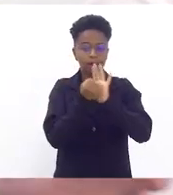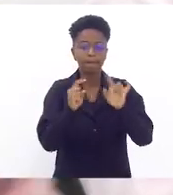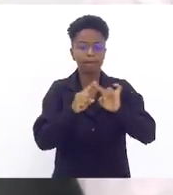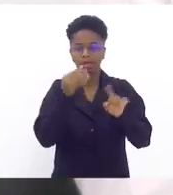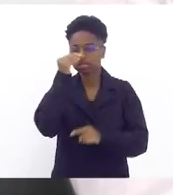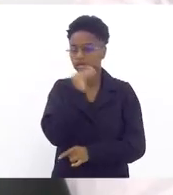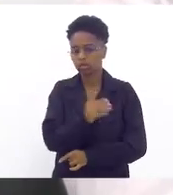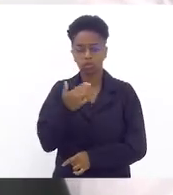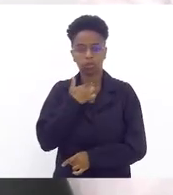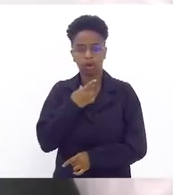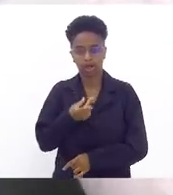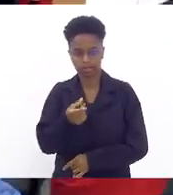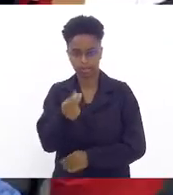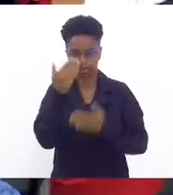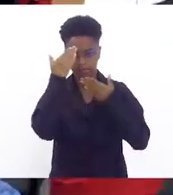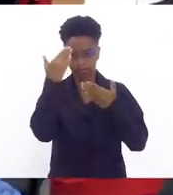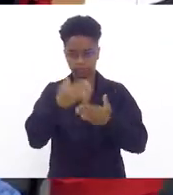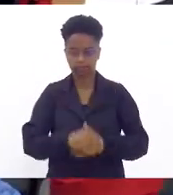obrigado